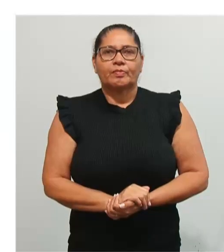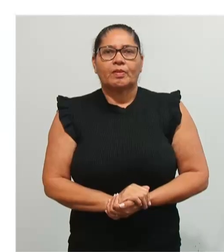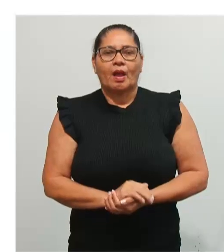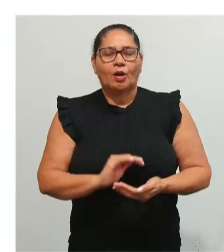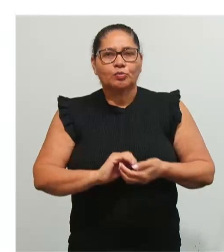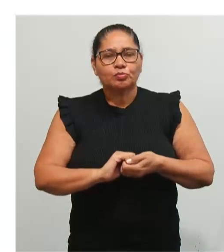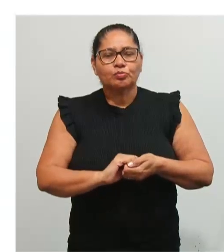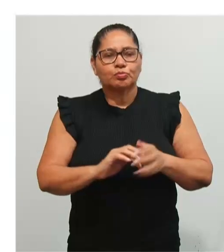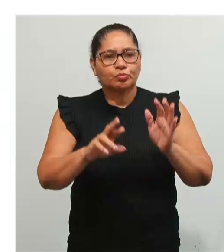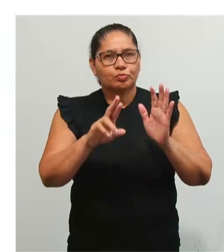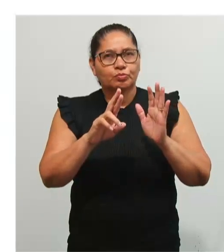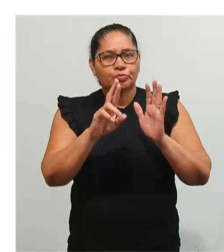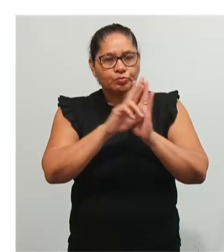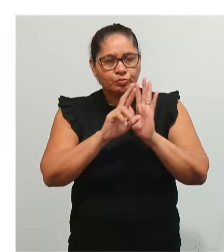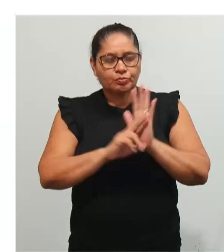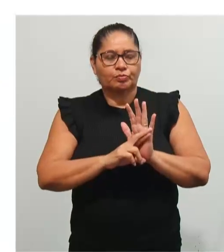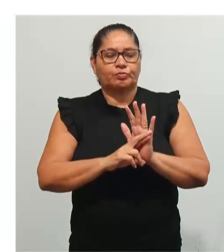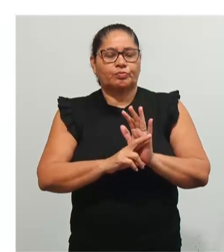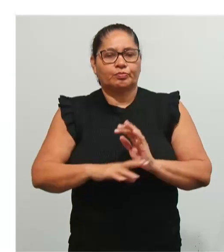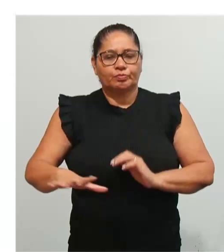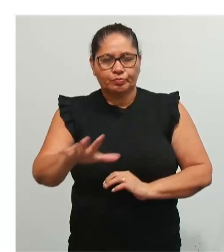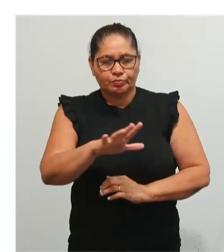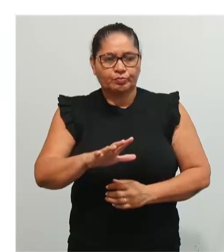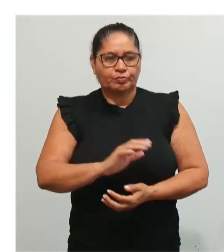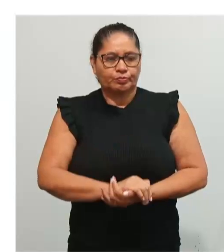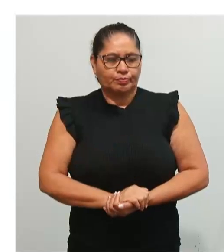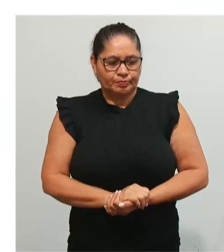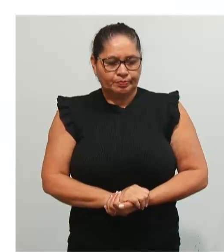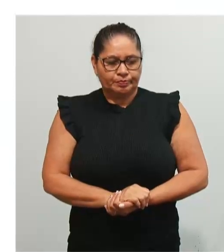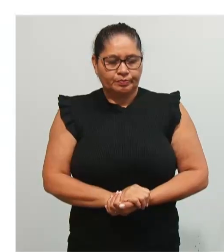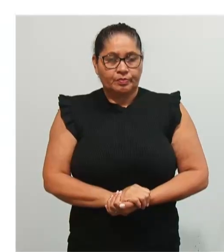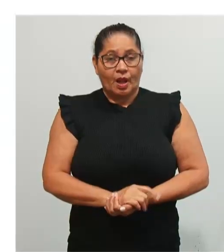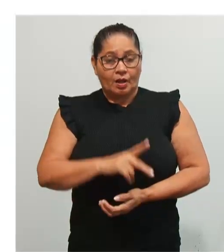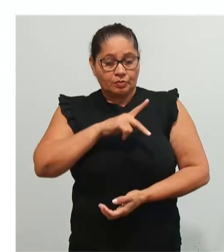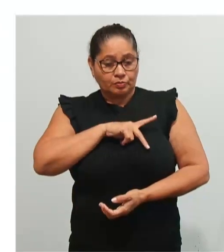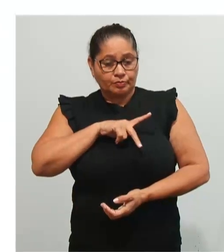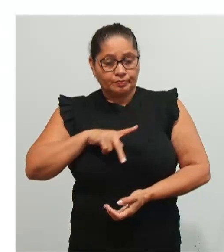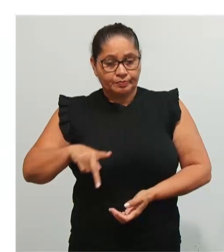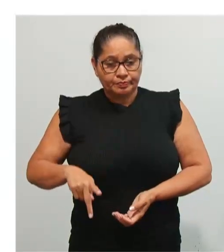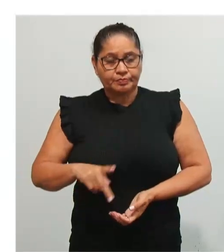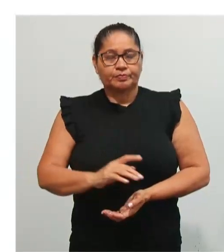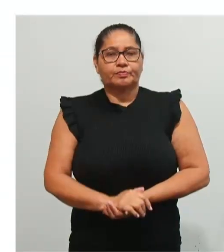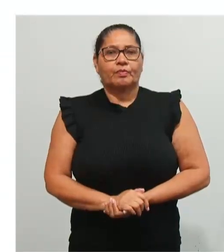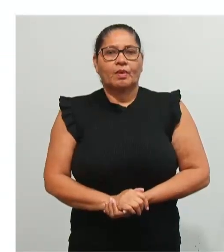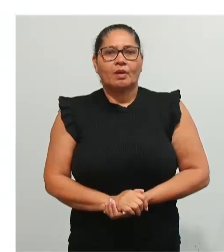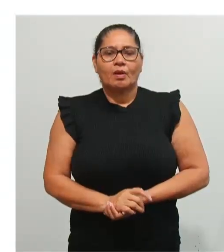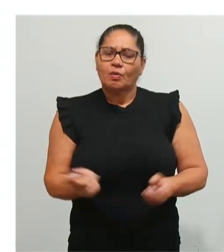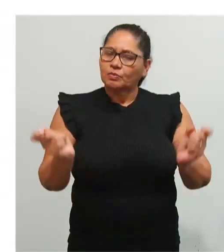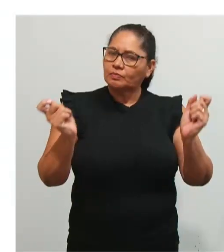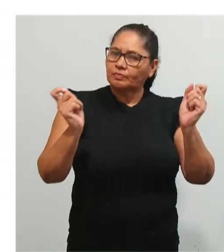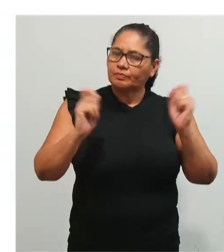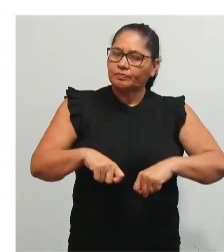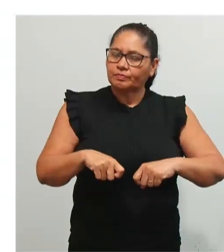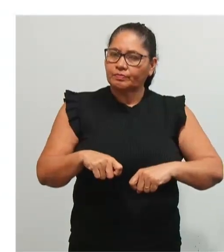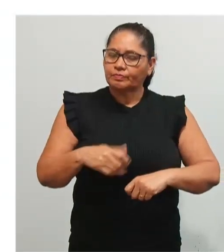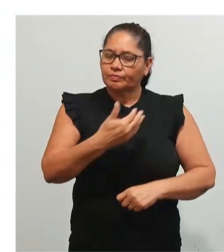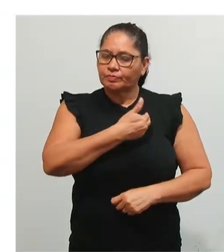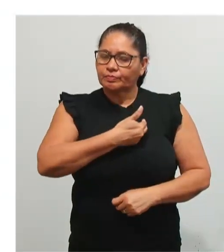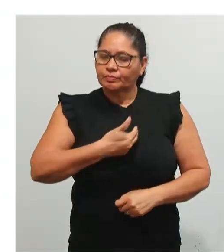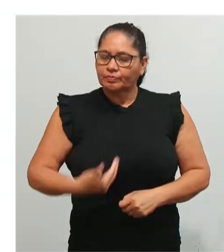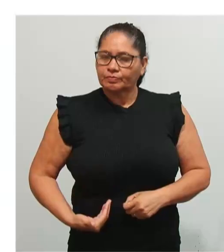normas e accountability. Já a governança pública é compreendida como a capacidade de